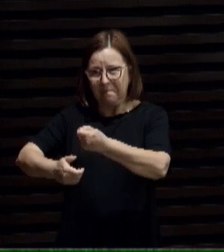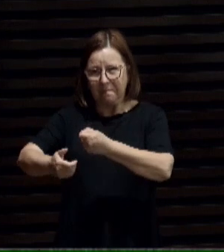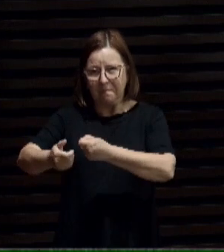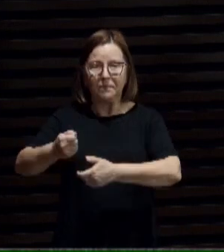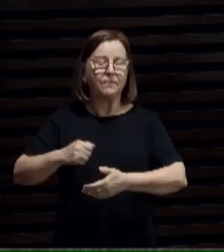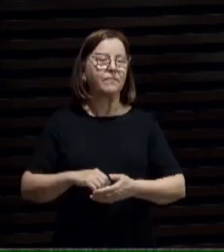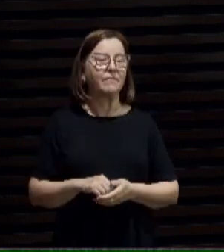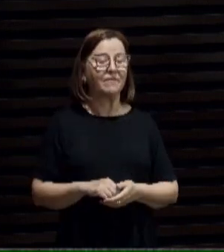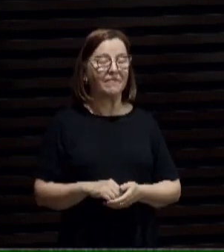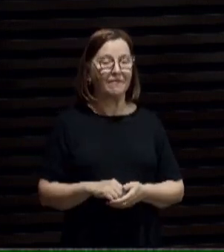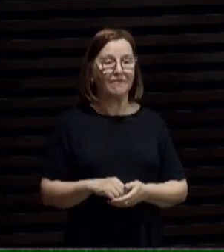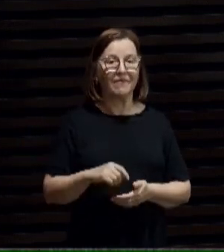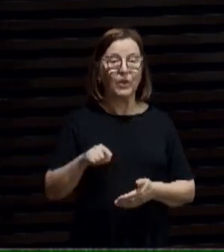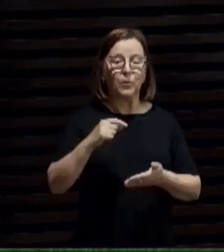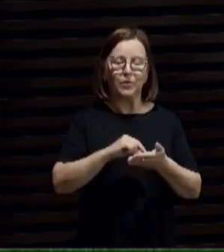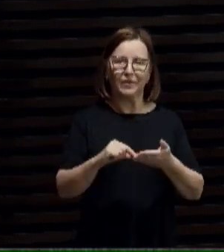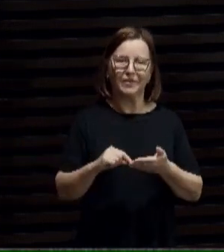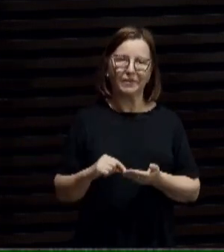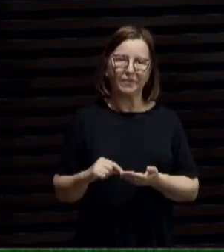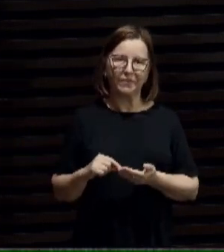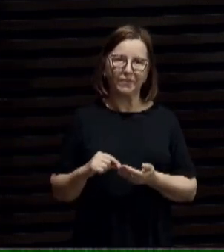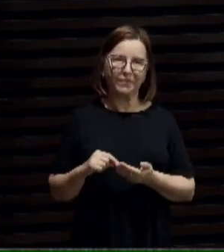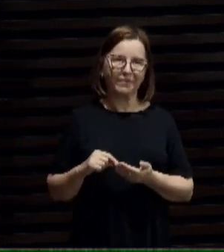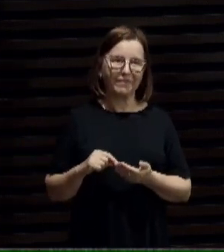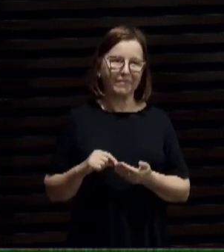E versículo seguinte,